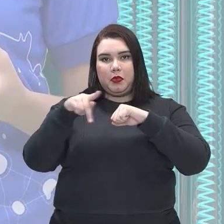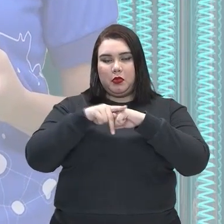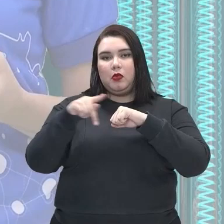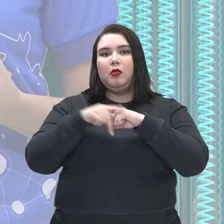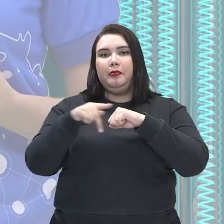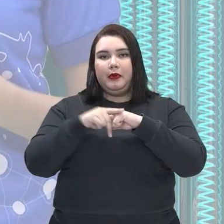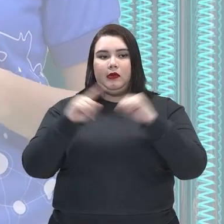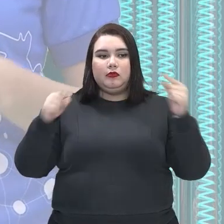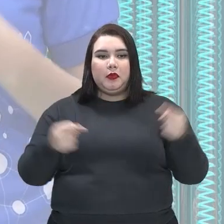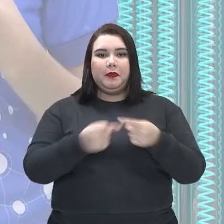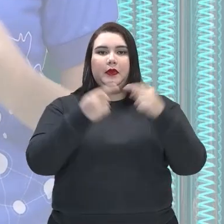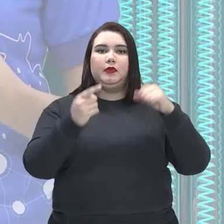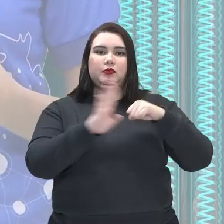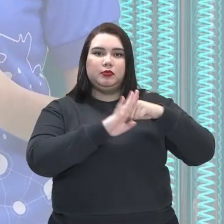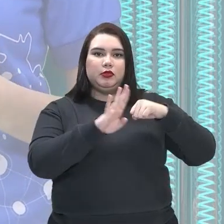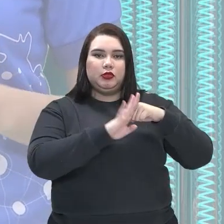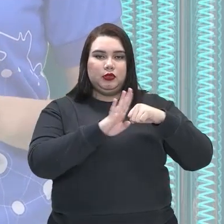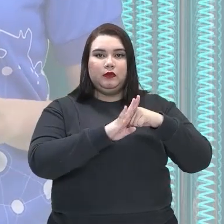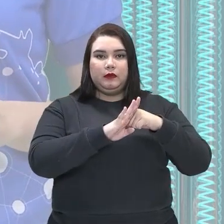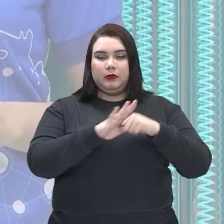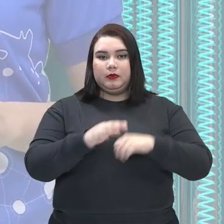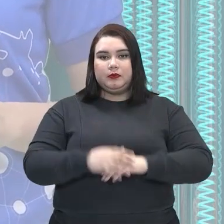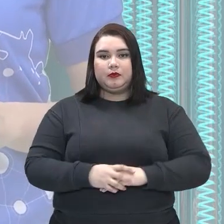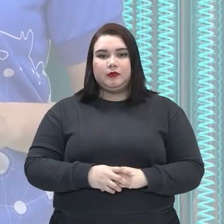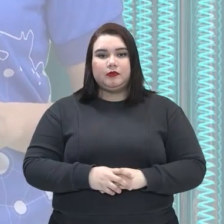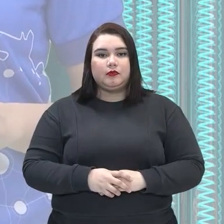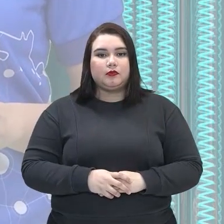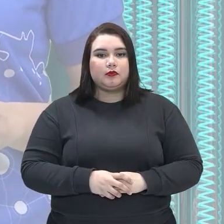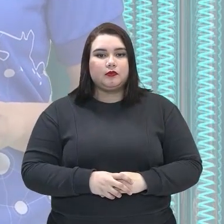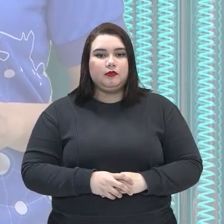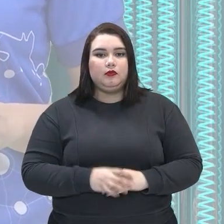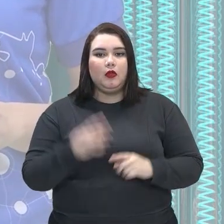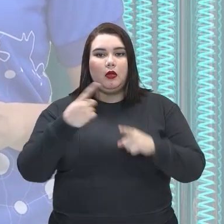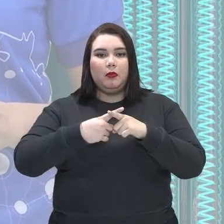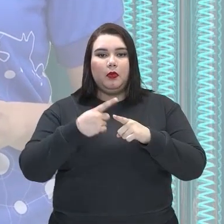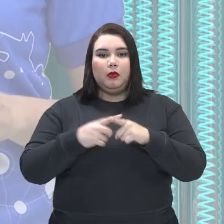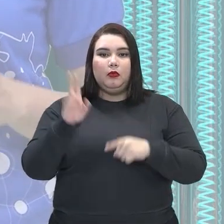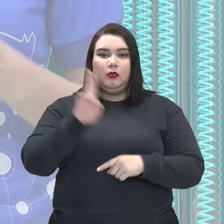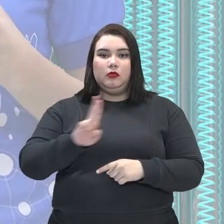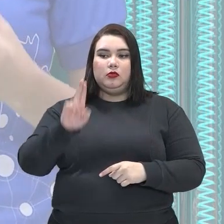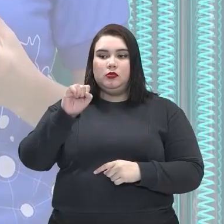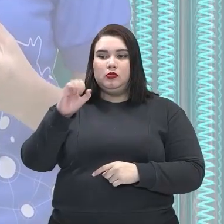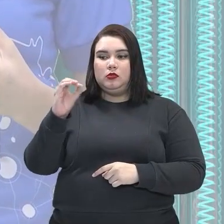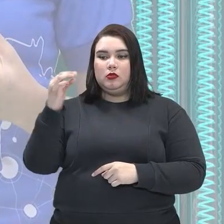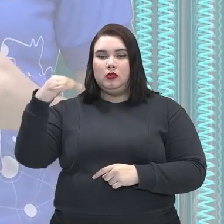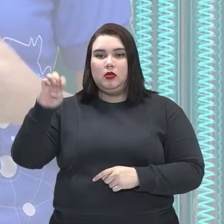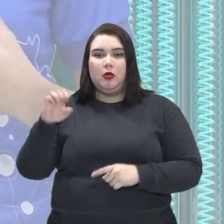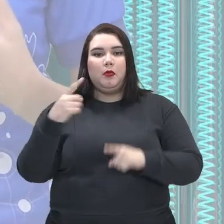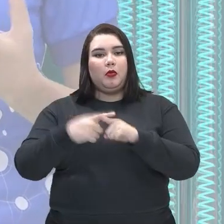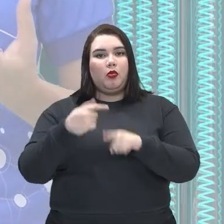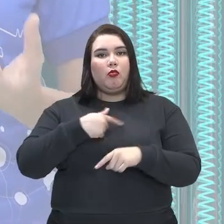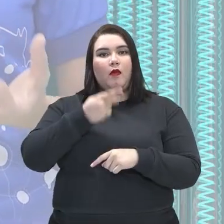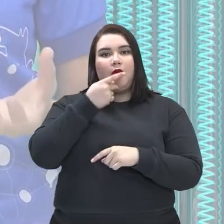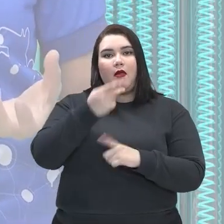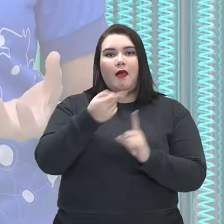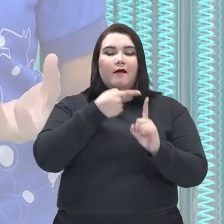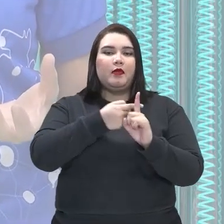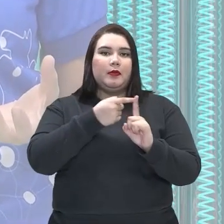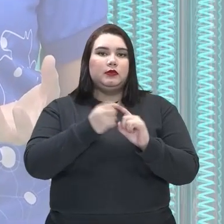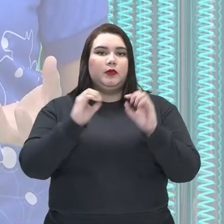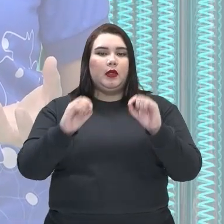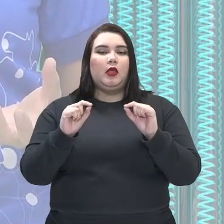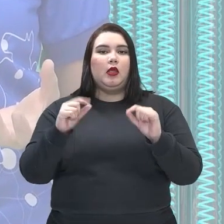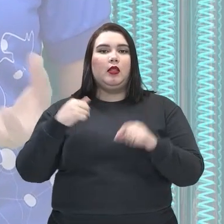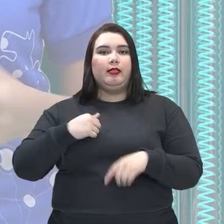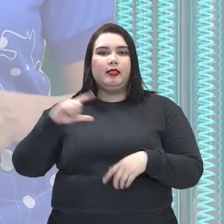indefinido, certo? Então essa é a ideia dele. Por que eu usei o some? Porque nessa frase eu estou afirmando que eu tenho